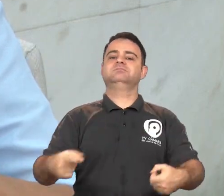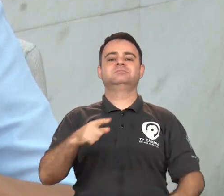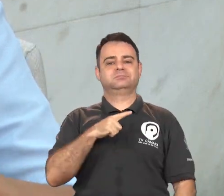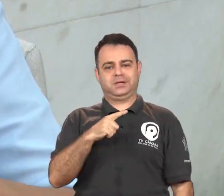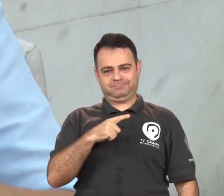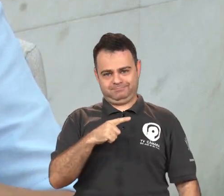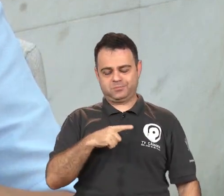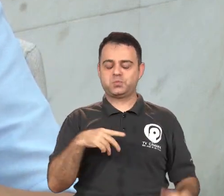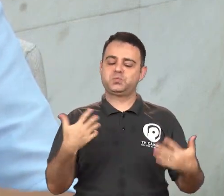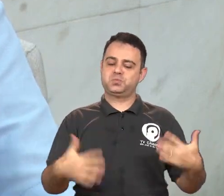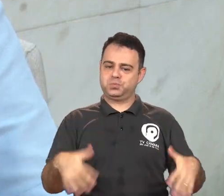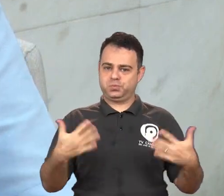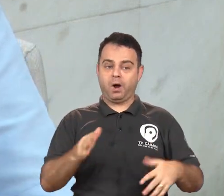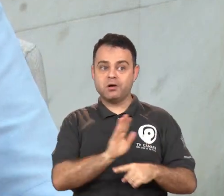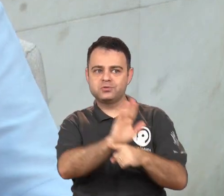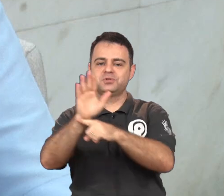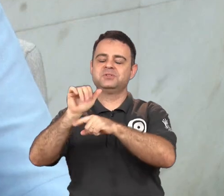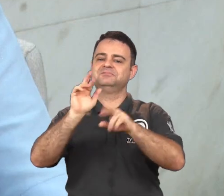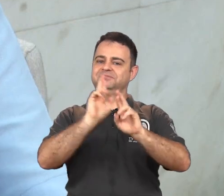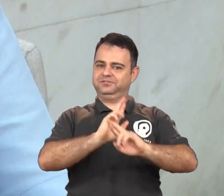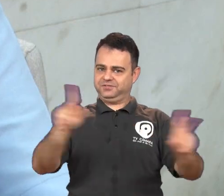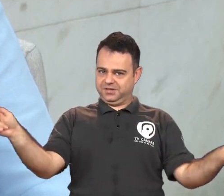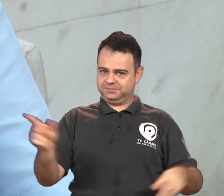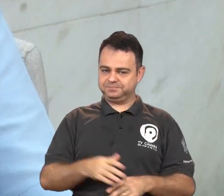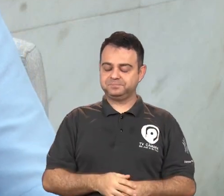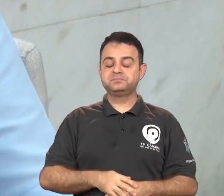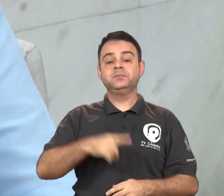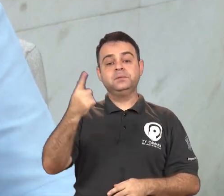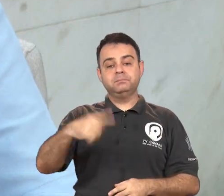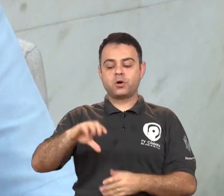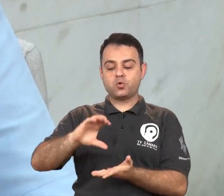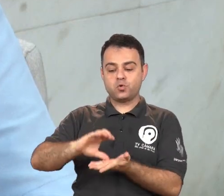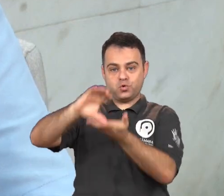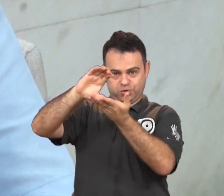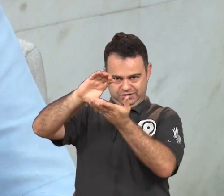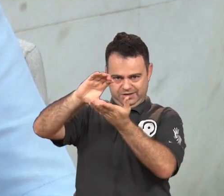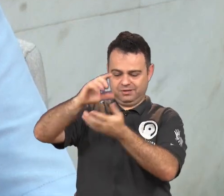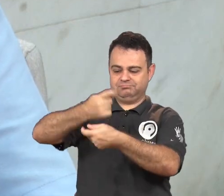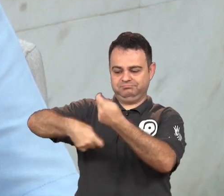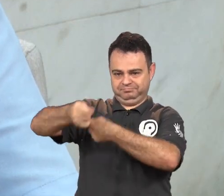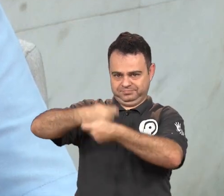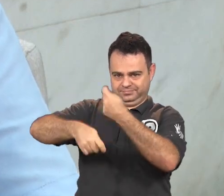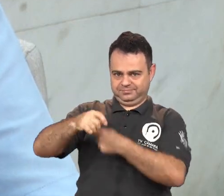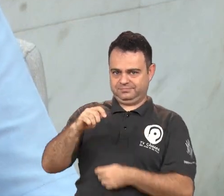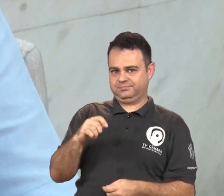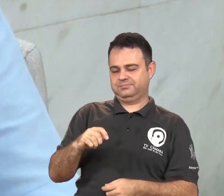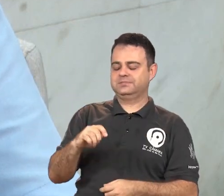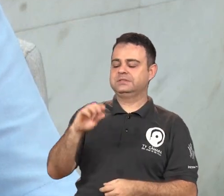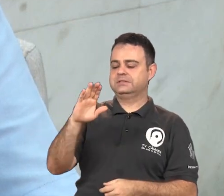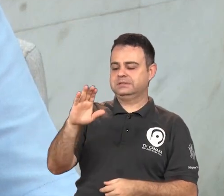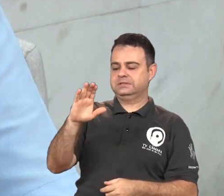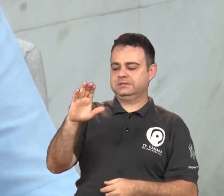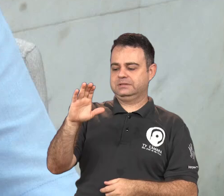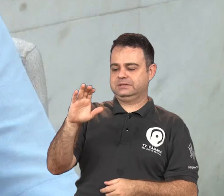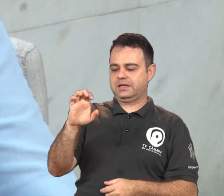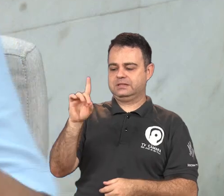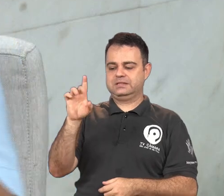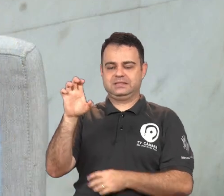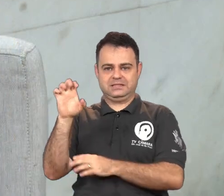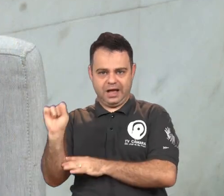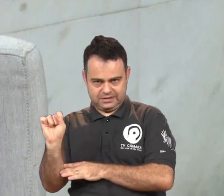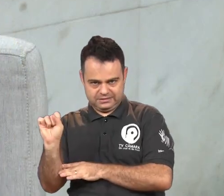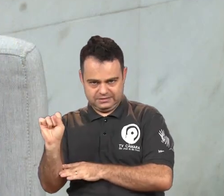Então, isso fez a diferença. E no Conselho de Desenvolvimento Econômico, no CDS, também eu sou uma